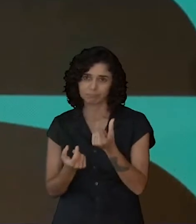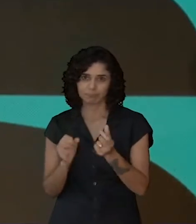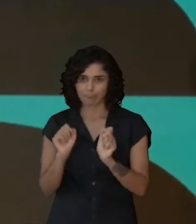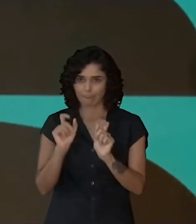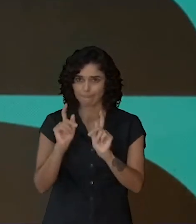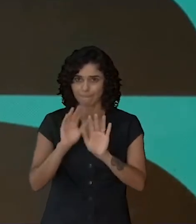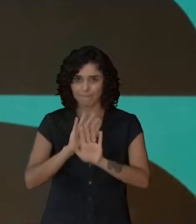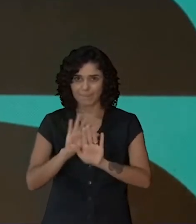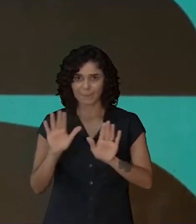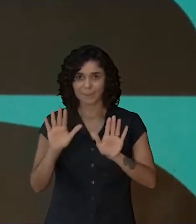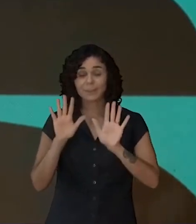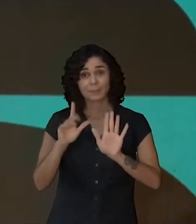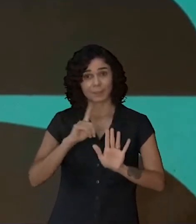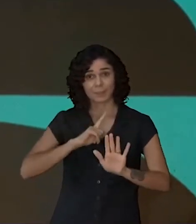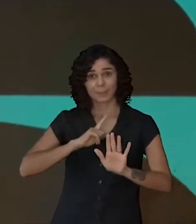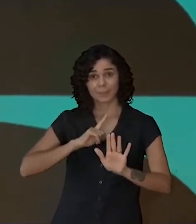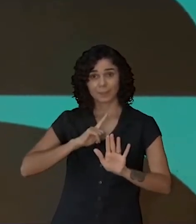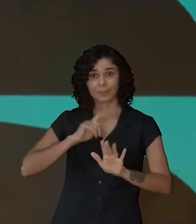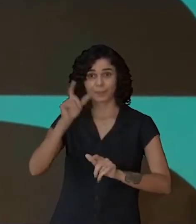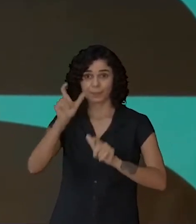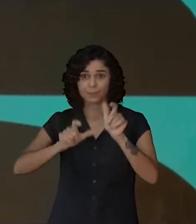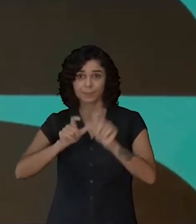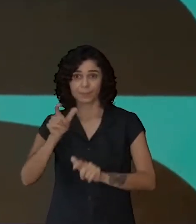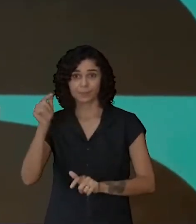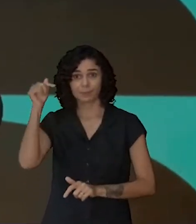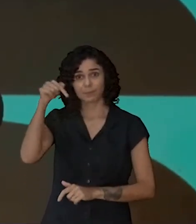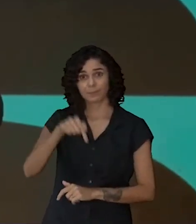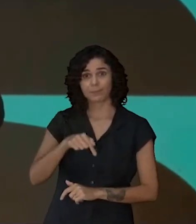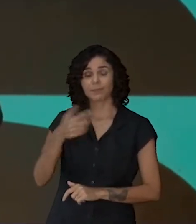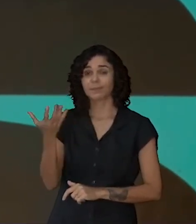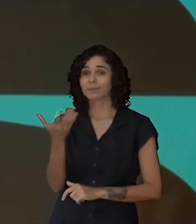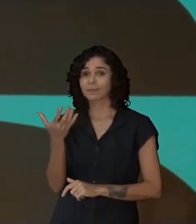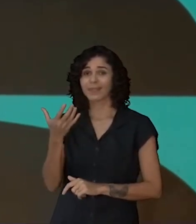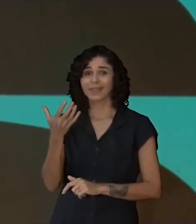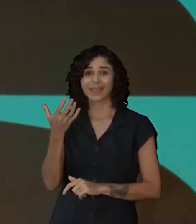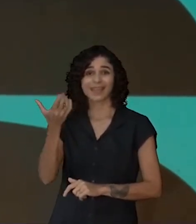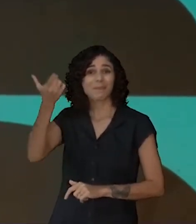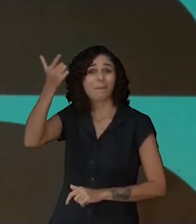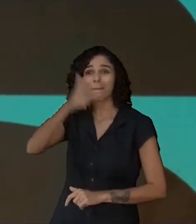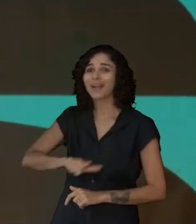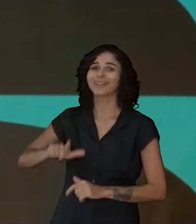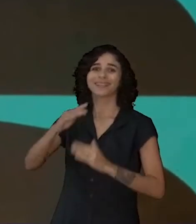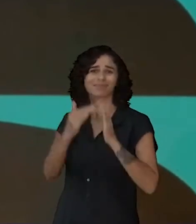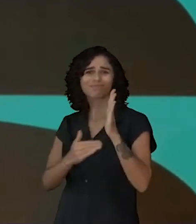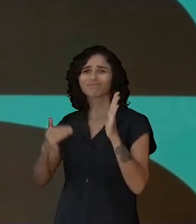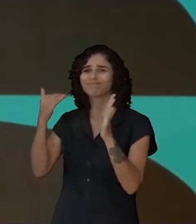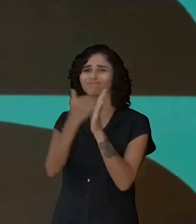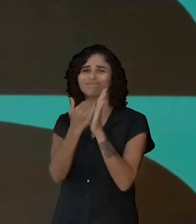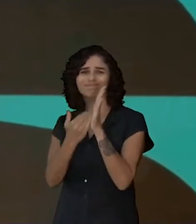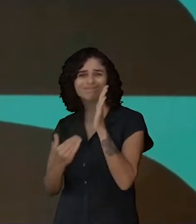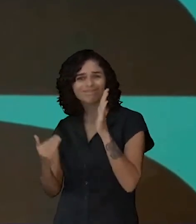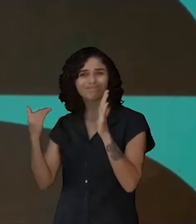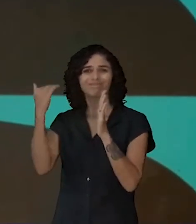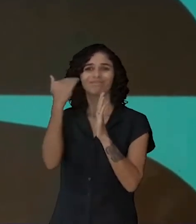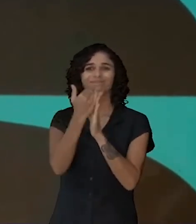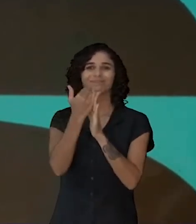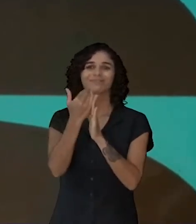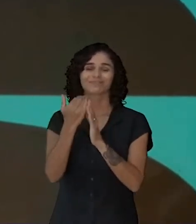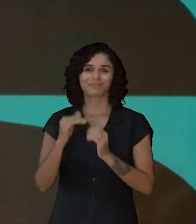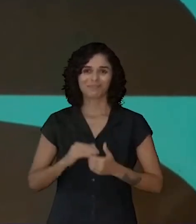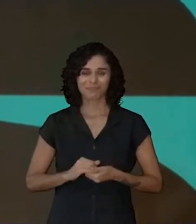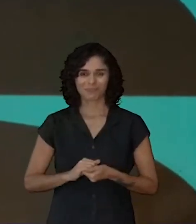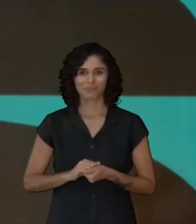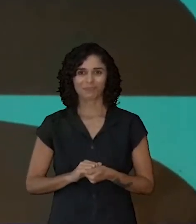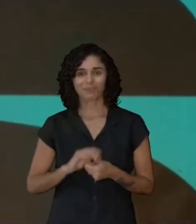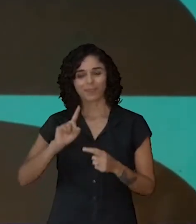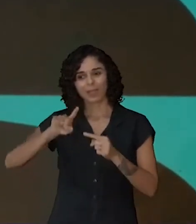Mas tem pessoas aqui que querem mais. Você quer mais do Espírito? Amém? Depois eu vou